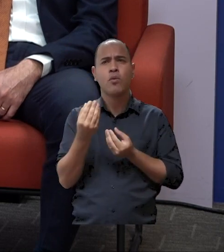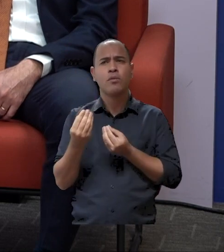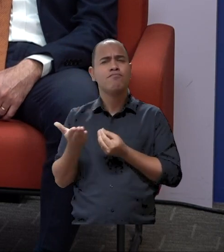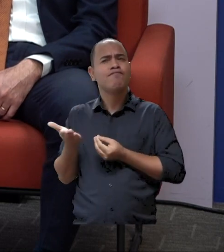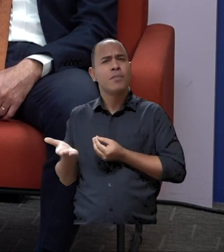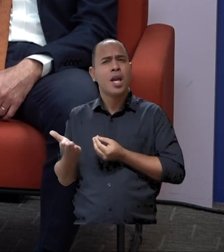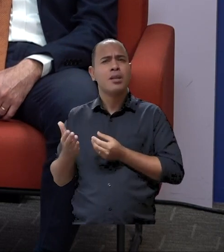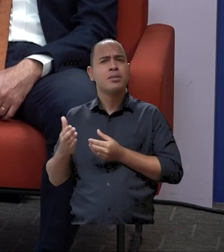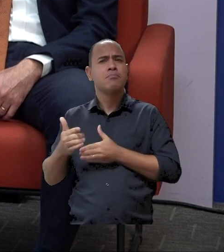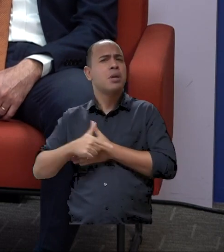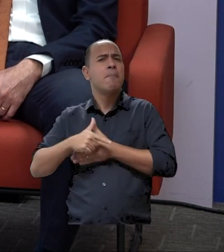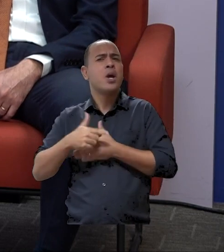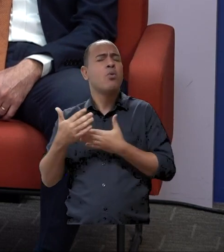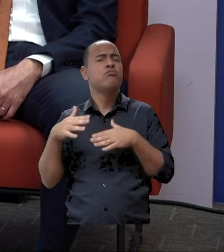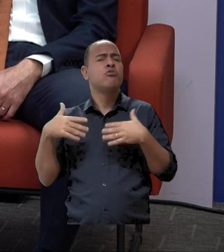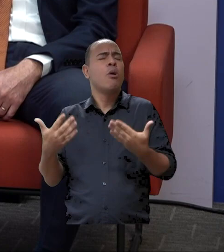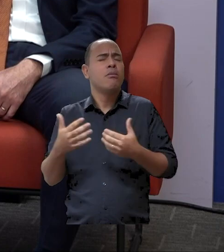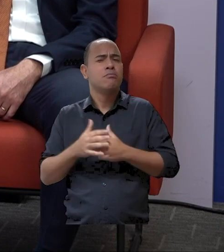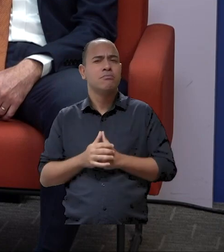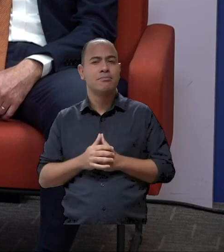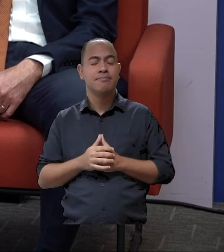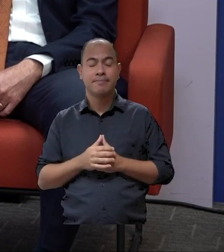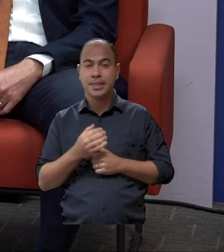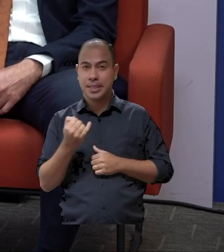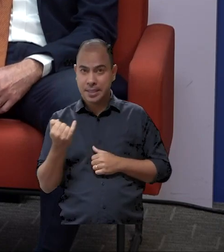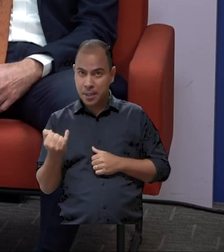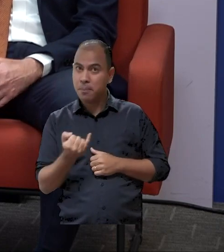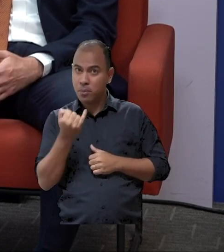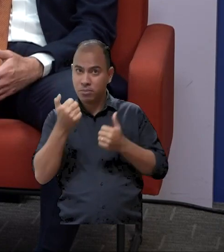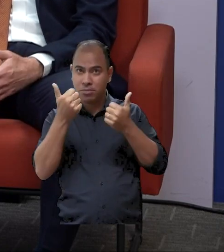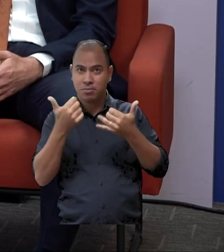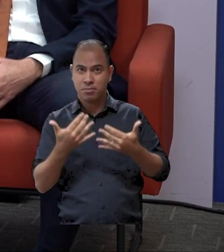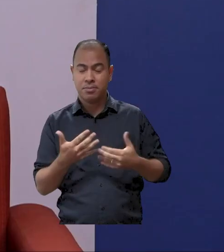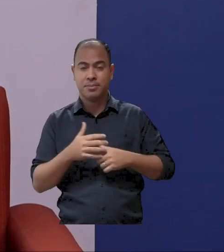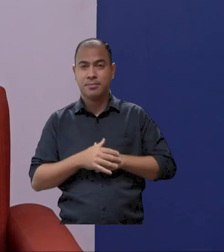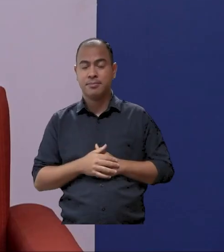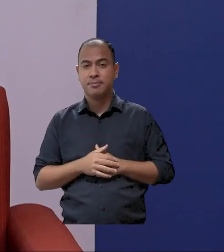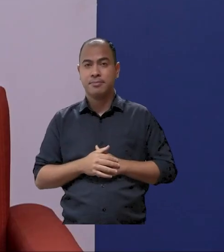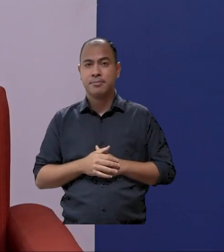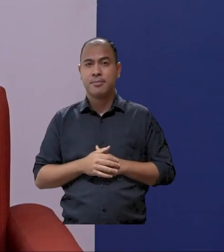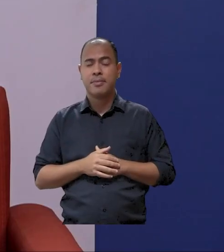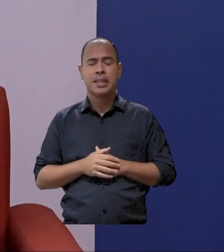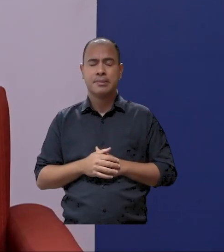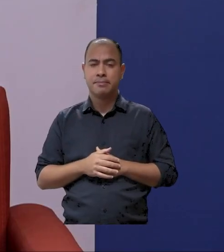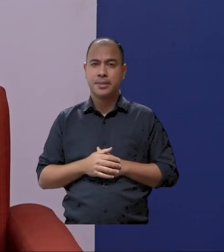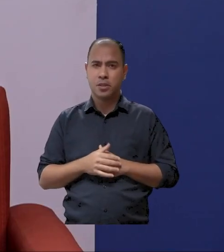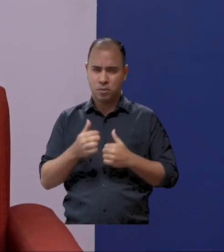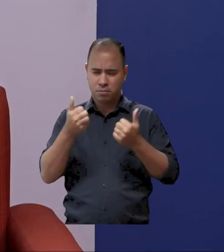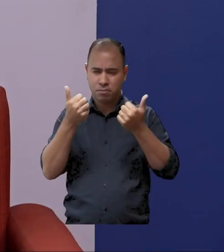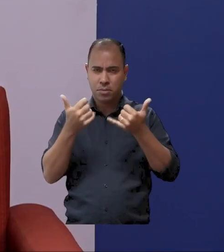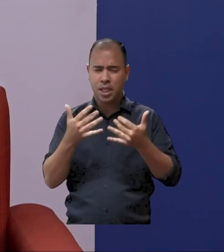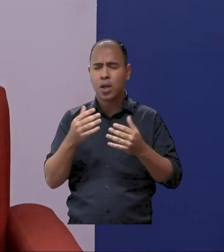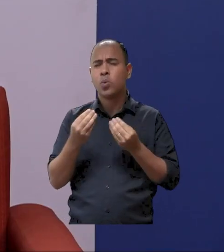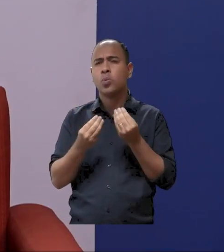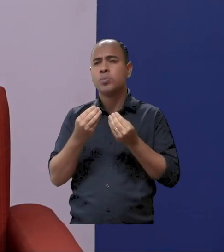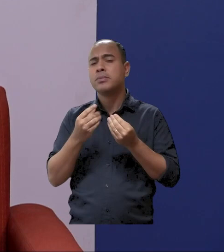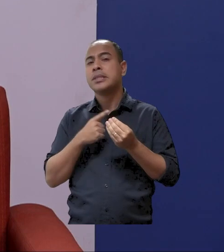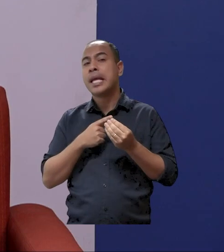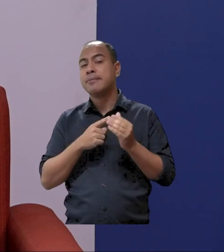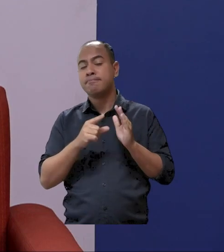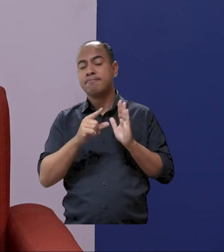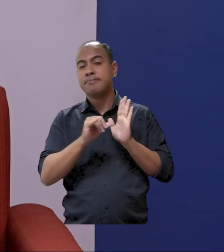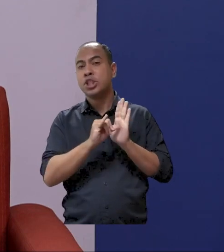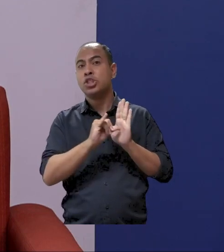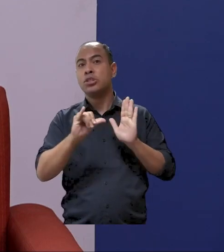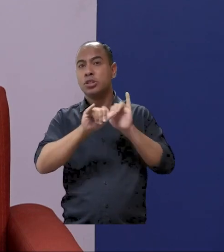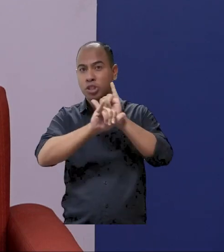atividades que eles vão auxiliar no Parlamento Jovem? É, sim, isso é muito importante de falar, né, Letícia? Então, como é feito, né? É